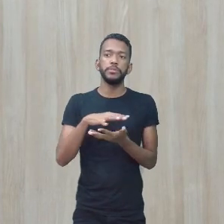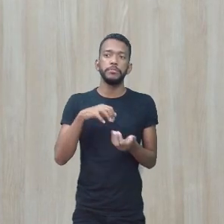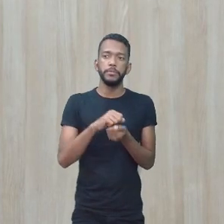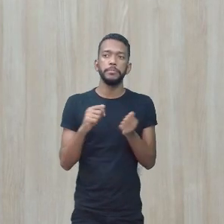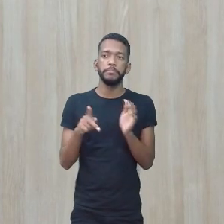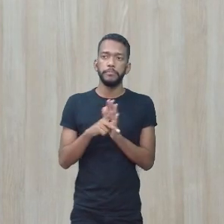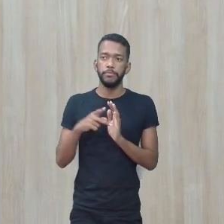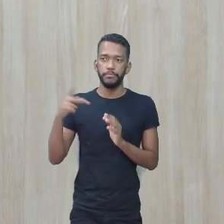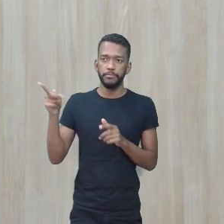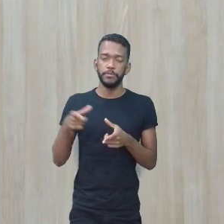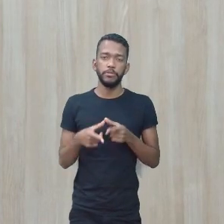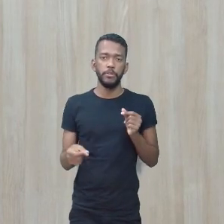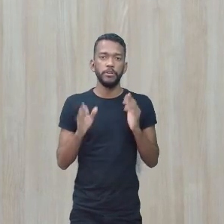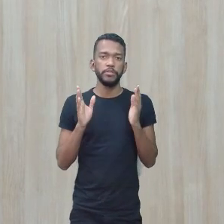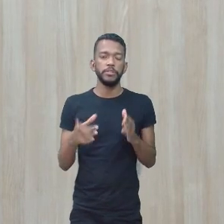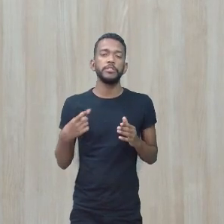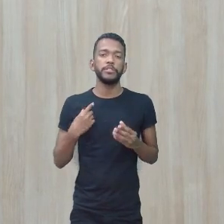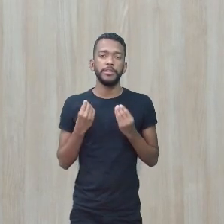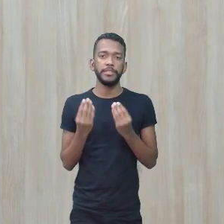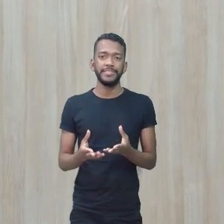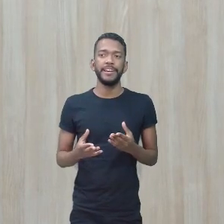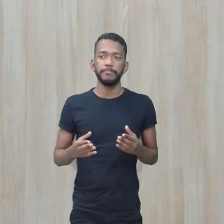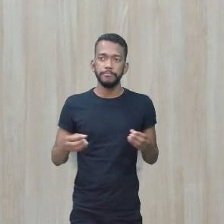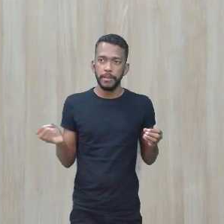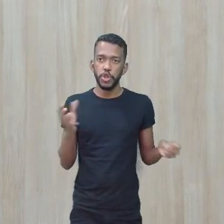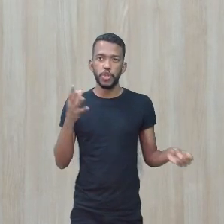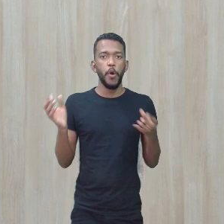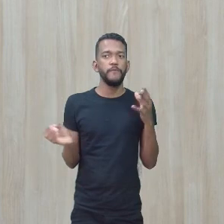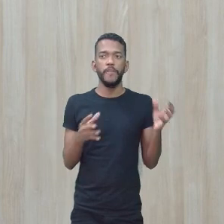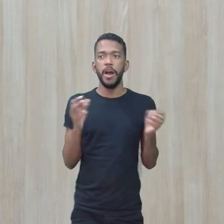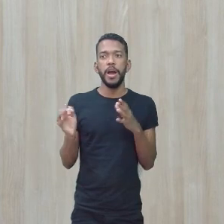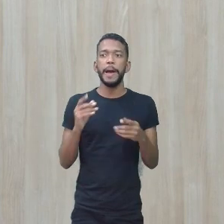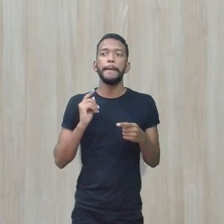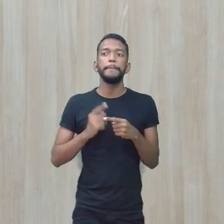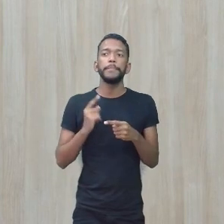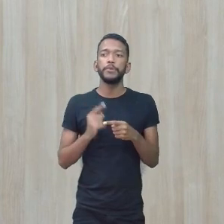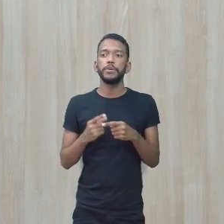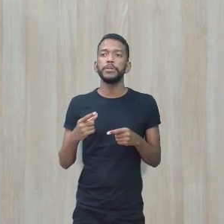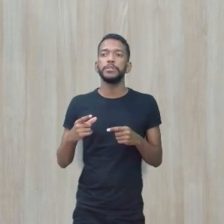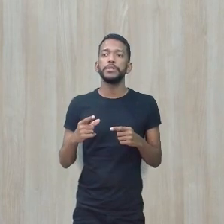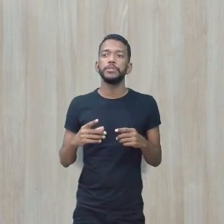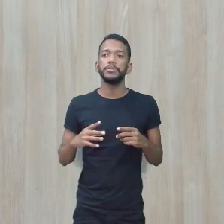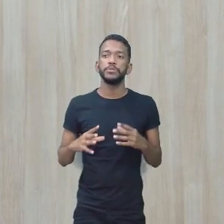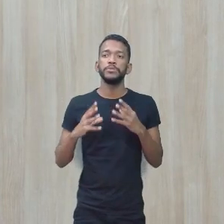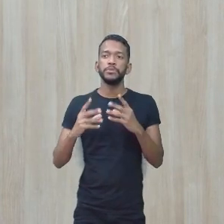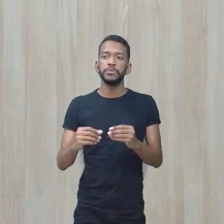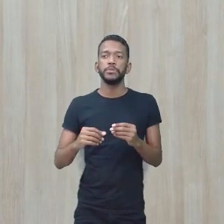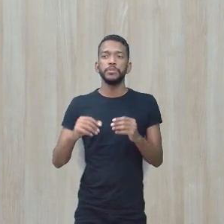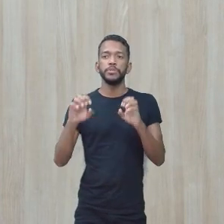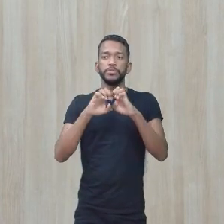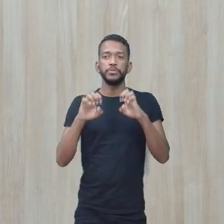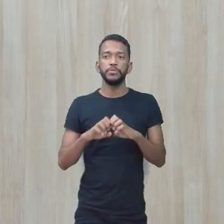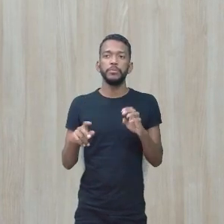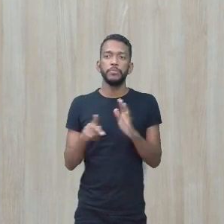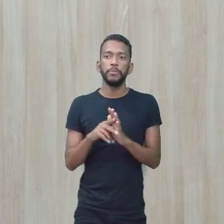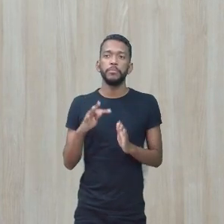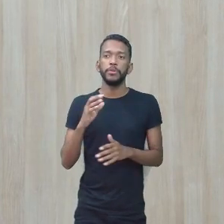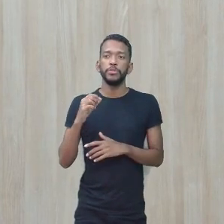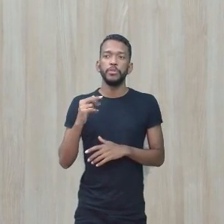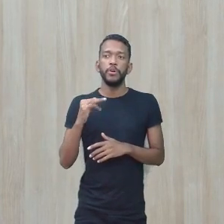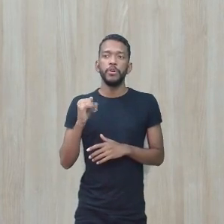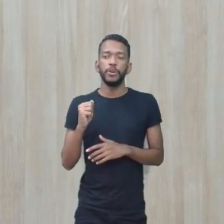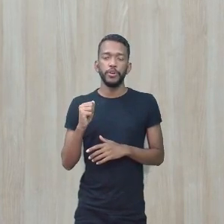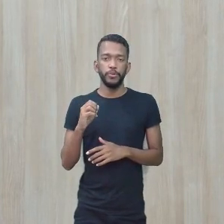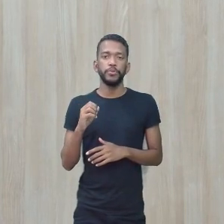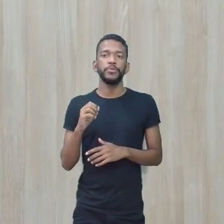Jogos Olímpicos de Tóquio, ele veio para inovar. Por quê? Porque toda a estrutura de Tóquio, das